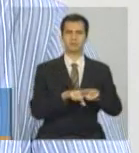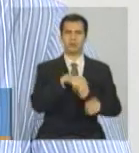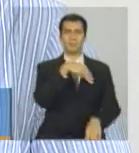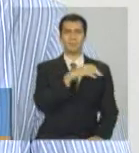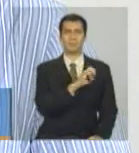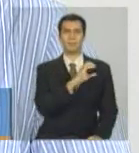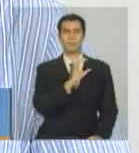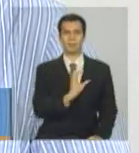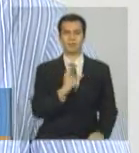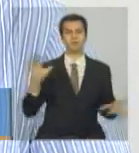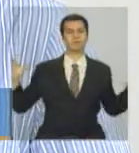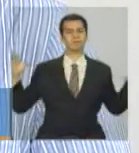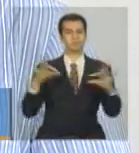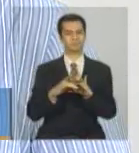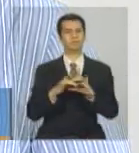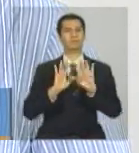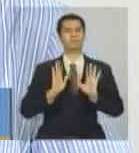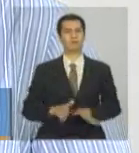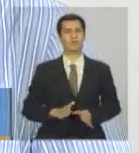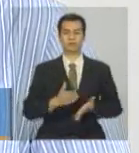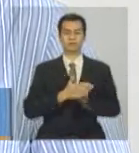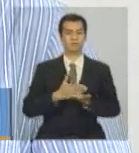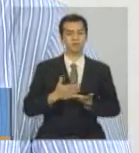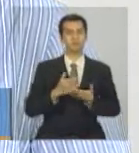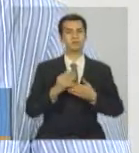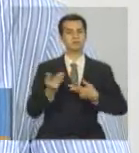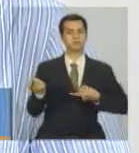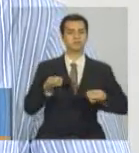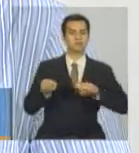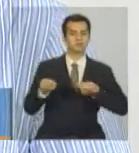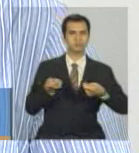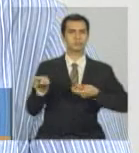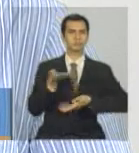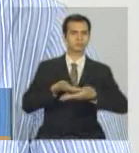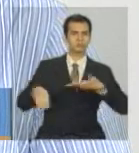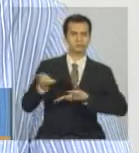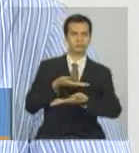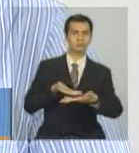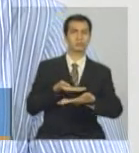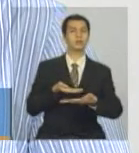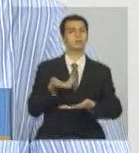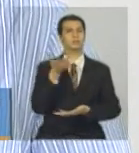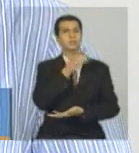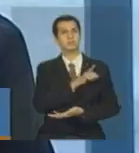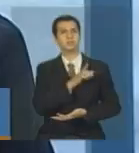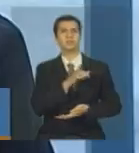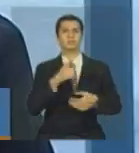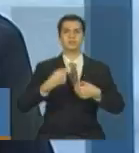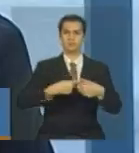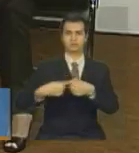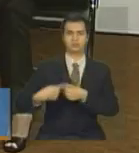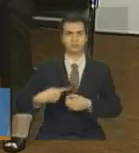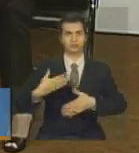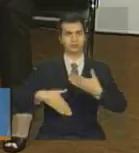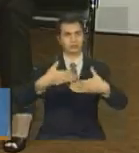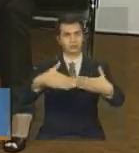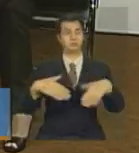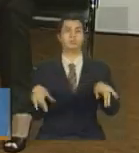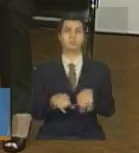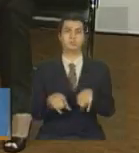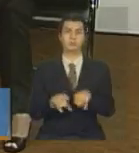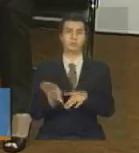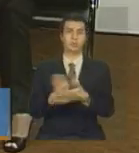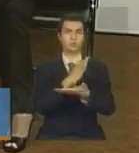desse diálogo, os ministérios vão promover a articulação, a mobilização dos municípios e de instituições